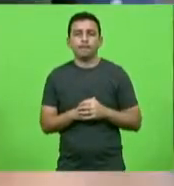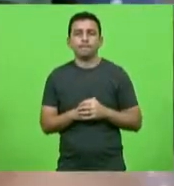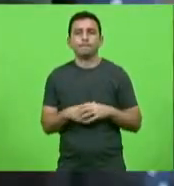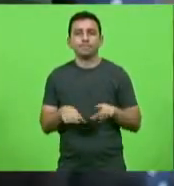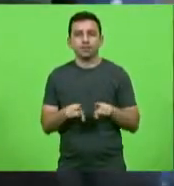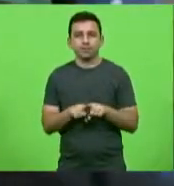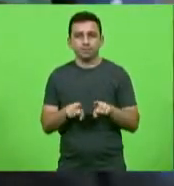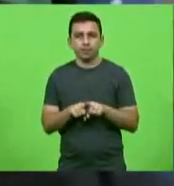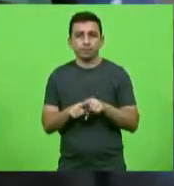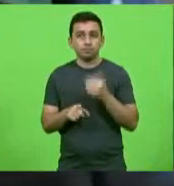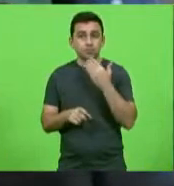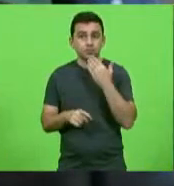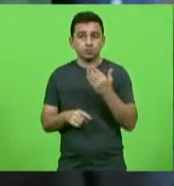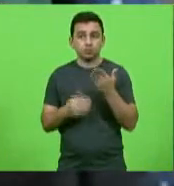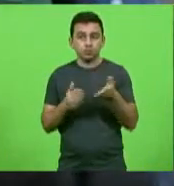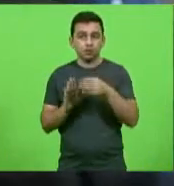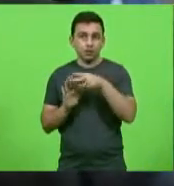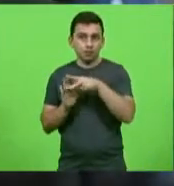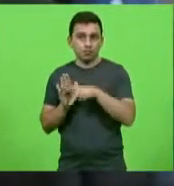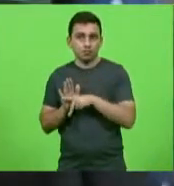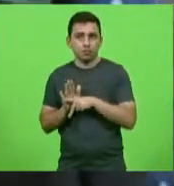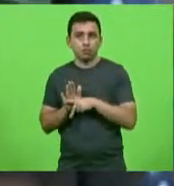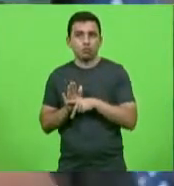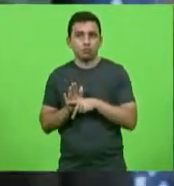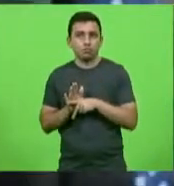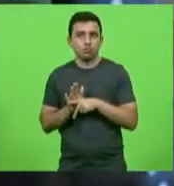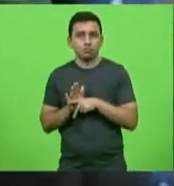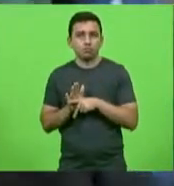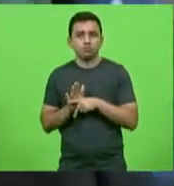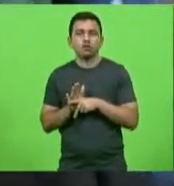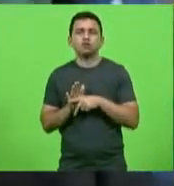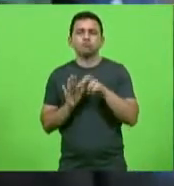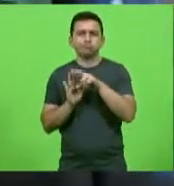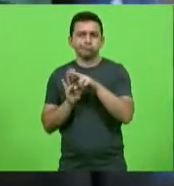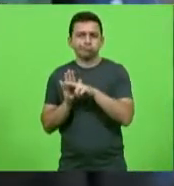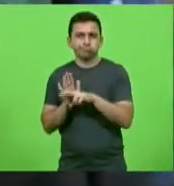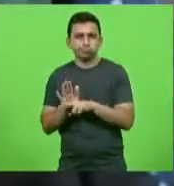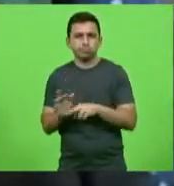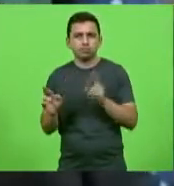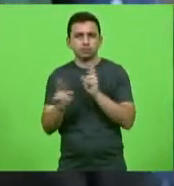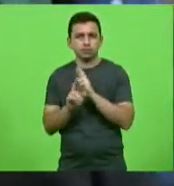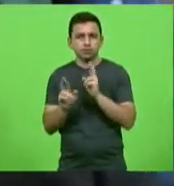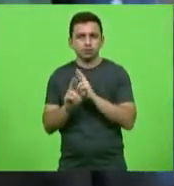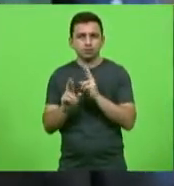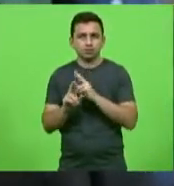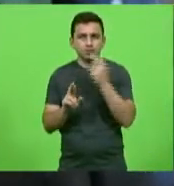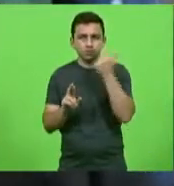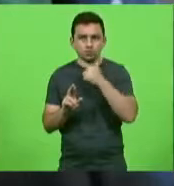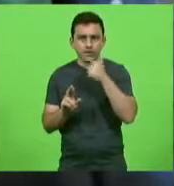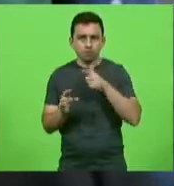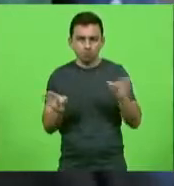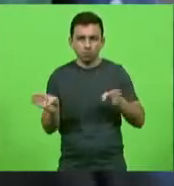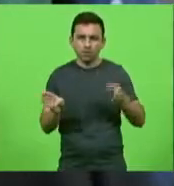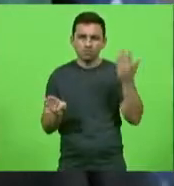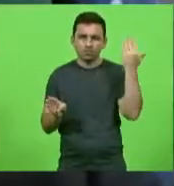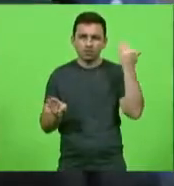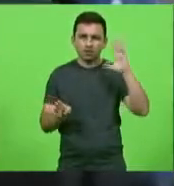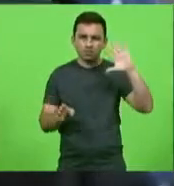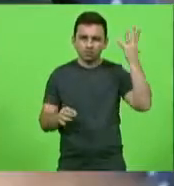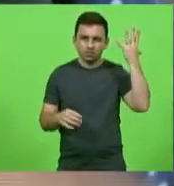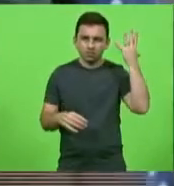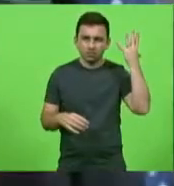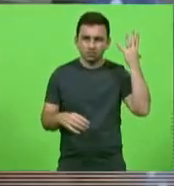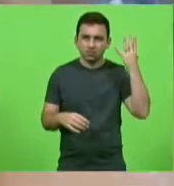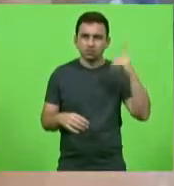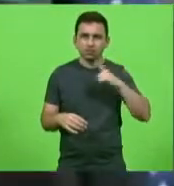não obstante o decurso do prazo da MP, seu texto, além de regular as relações naquele momento ocorridas, traz